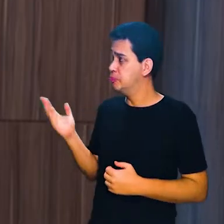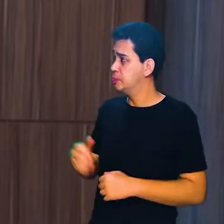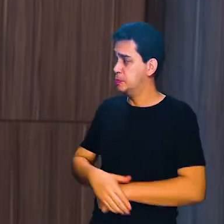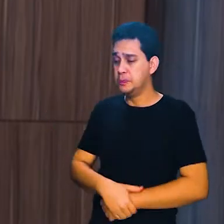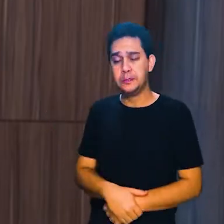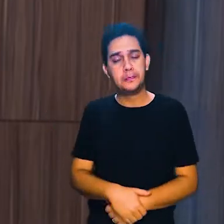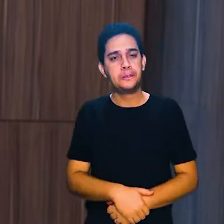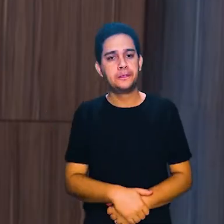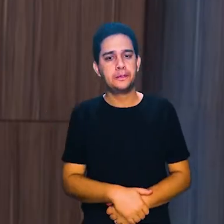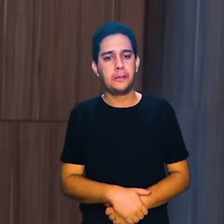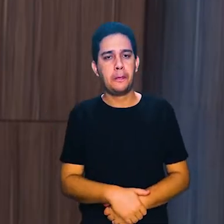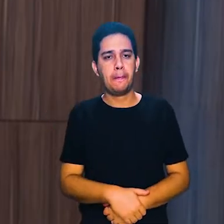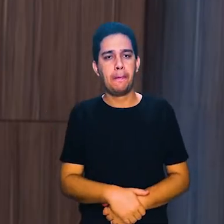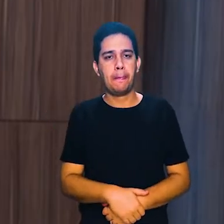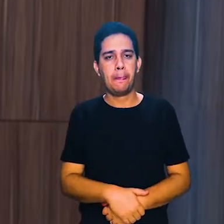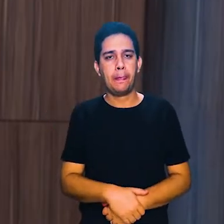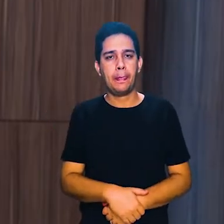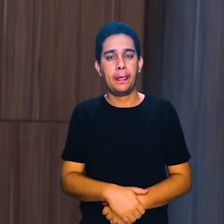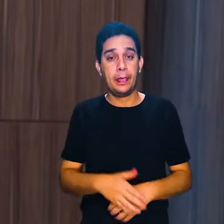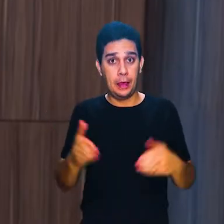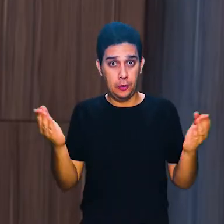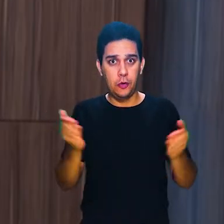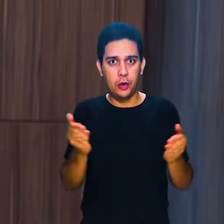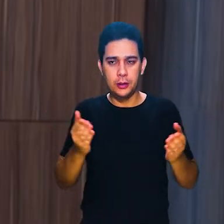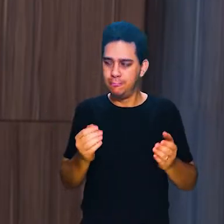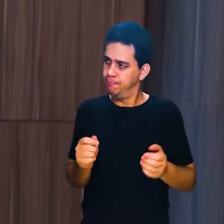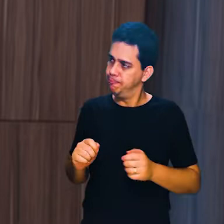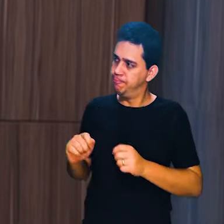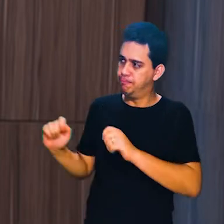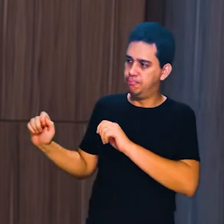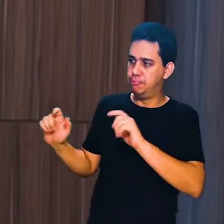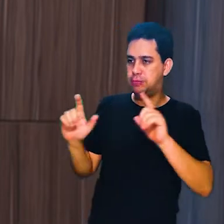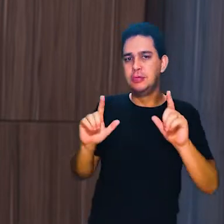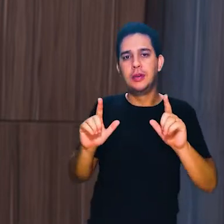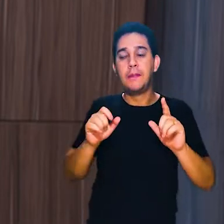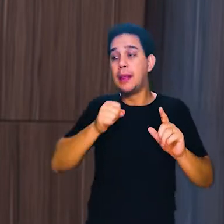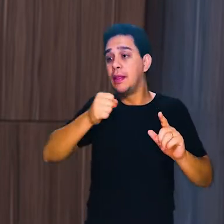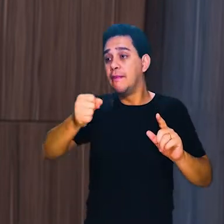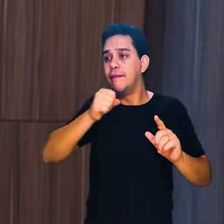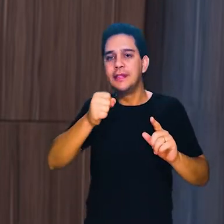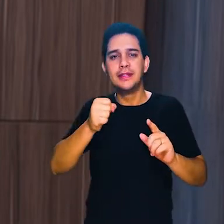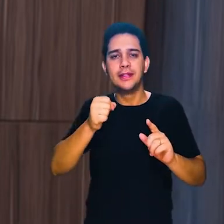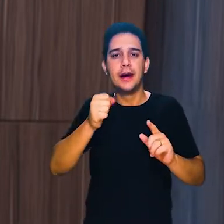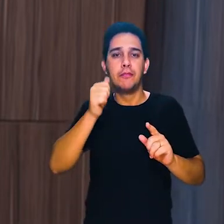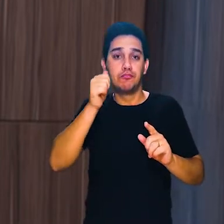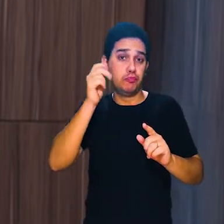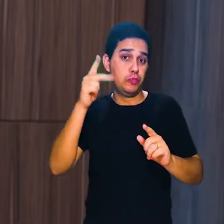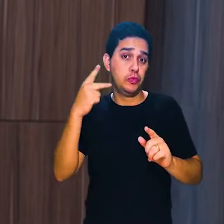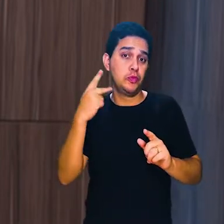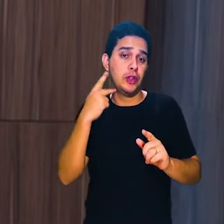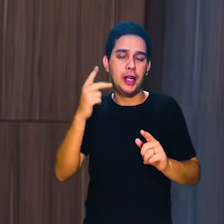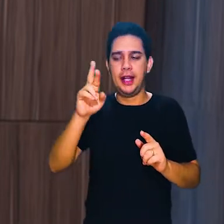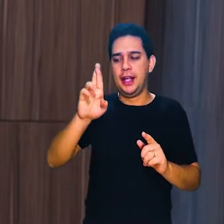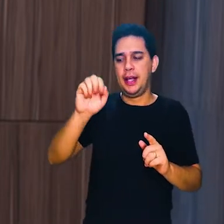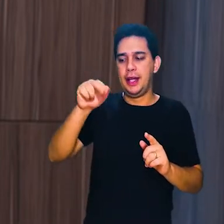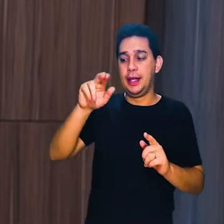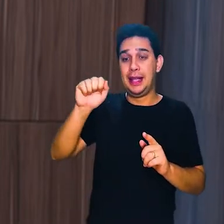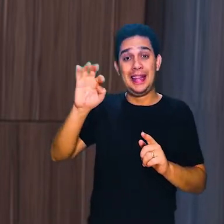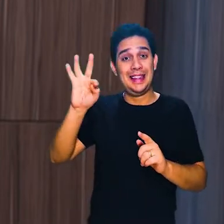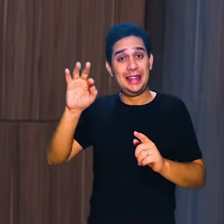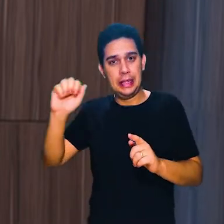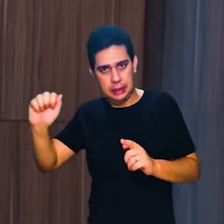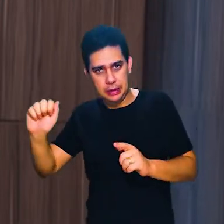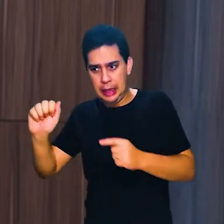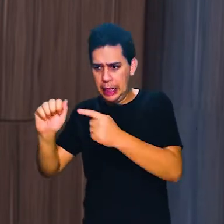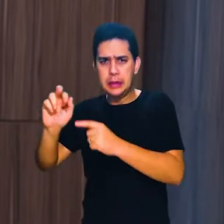agora veja uma entrevista com a promotora de Justiça, Renata Mendes, do Centro de Apoio Operacional das Promotorias Eleitorais, o CAU Eleitoral